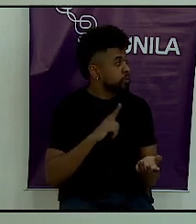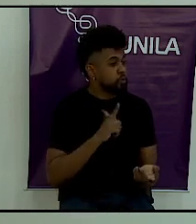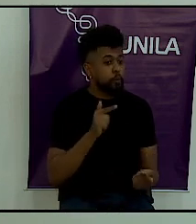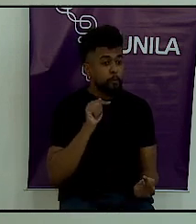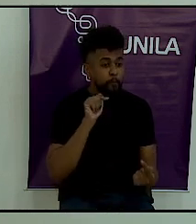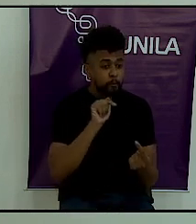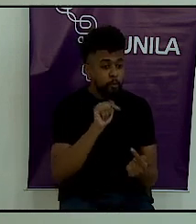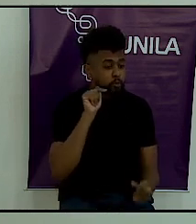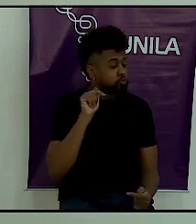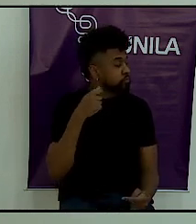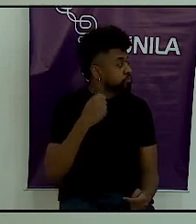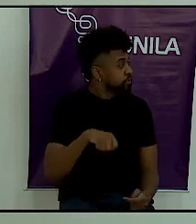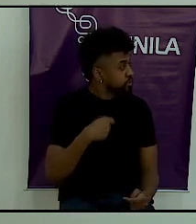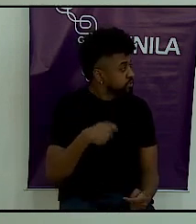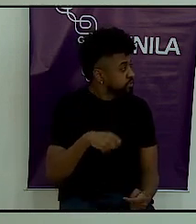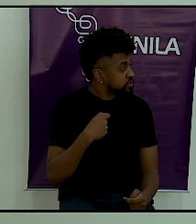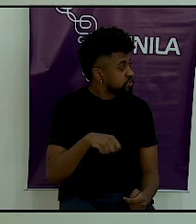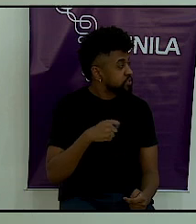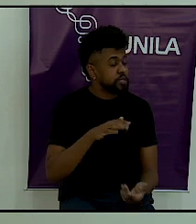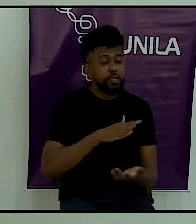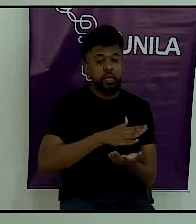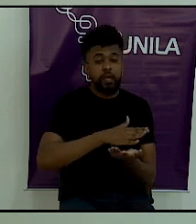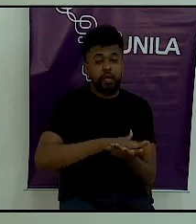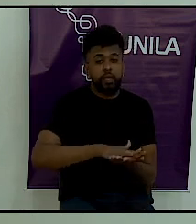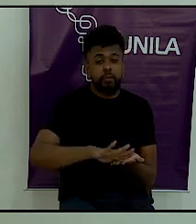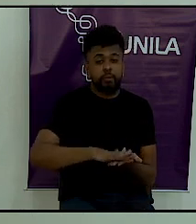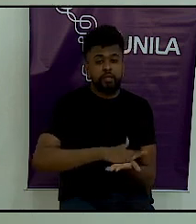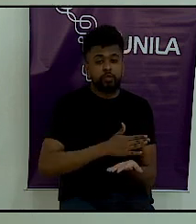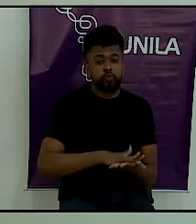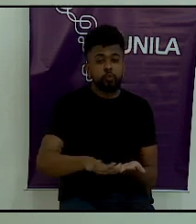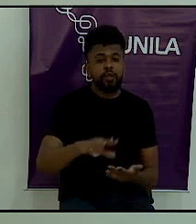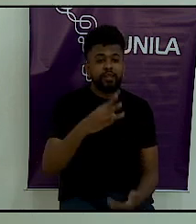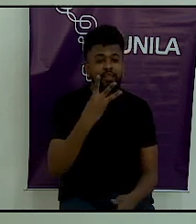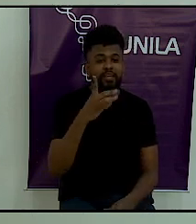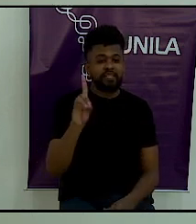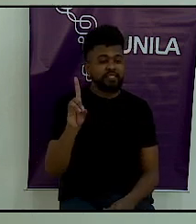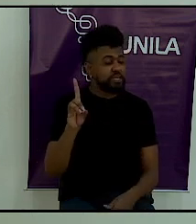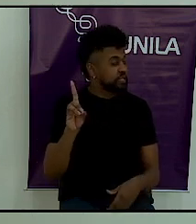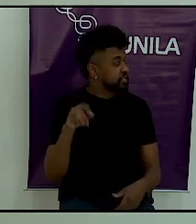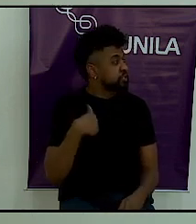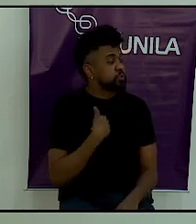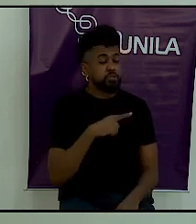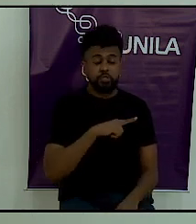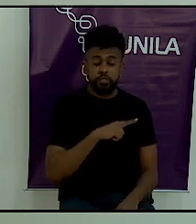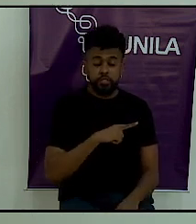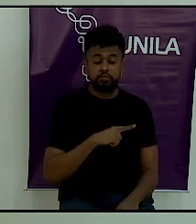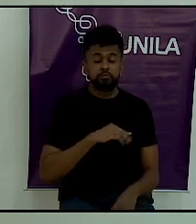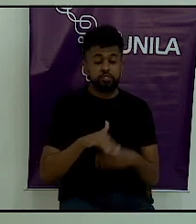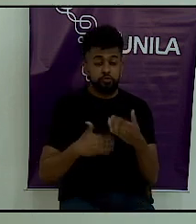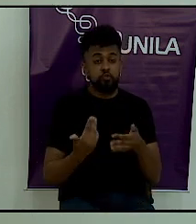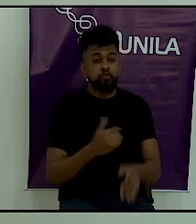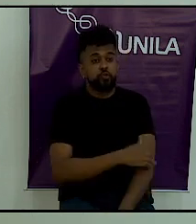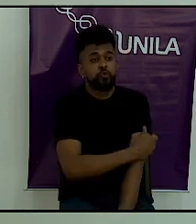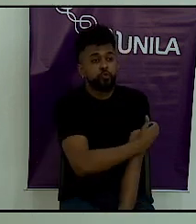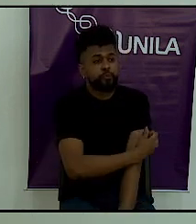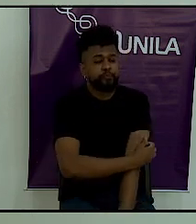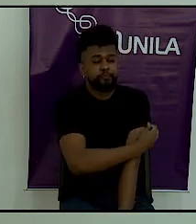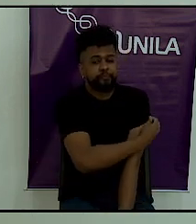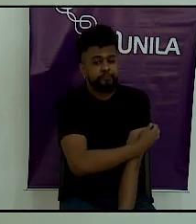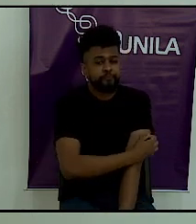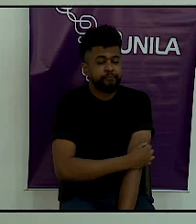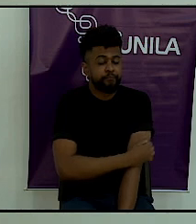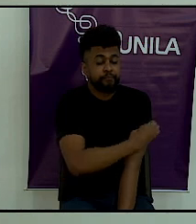que precisaria de uma impressora 3D para montar o próprio material. Então já tem bastante gente envolvido